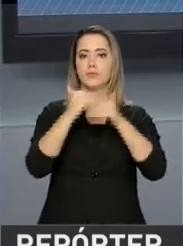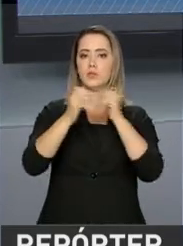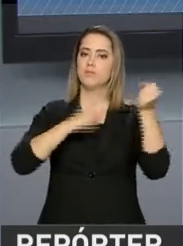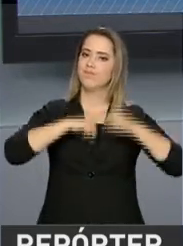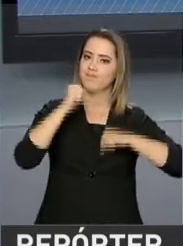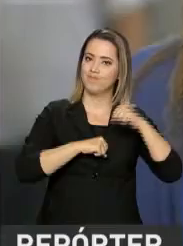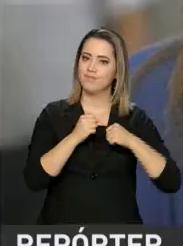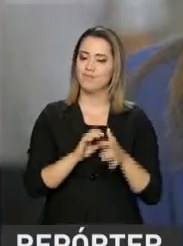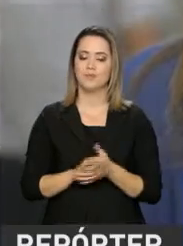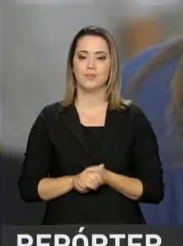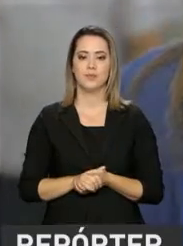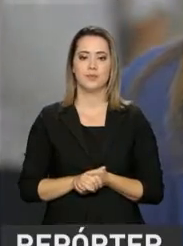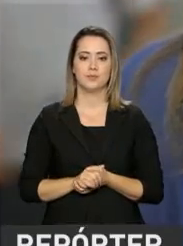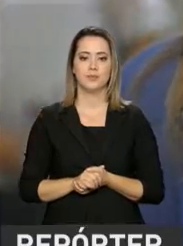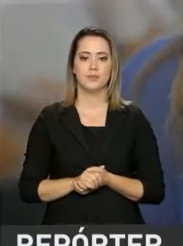detalhes